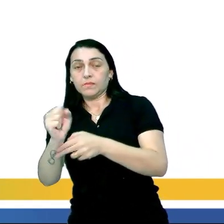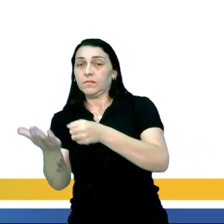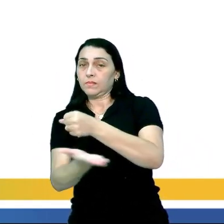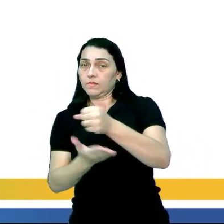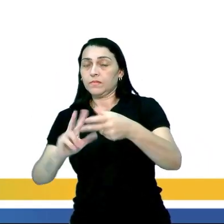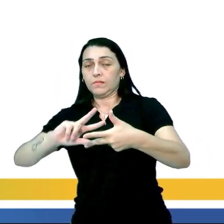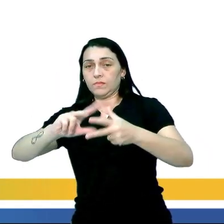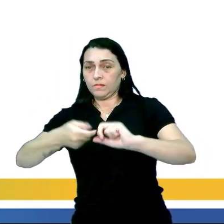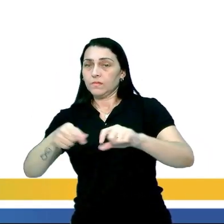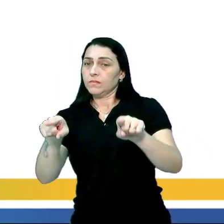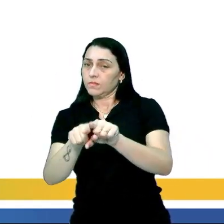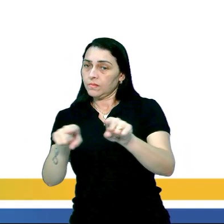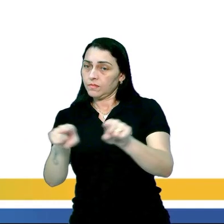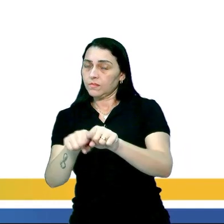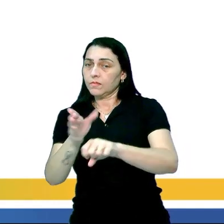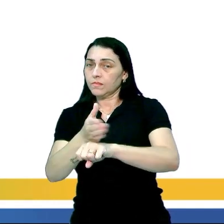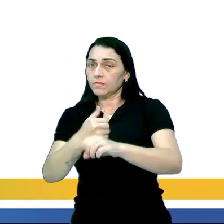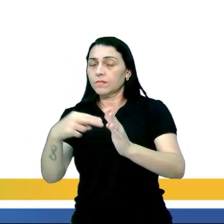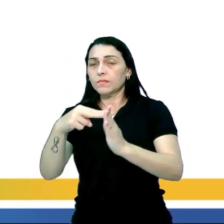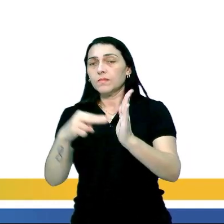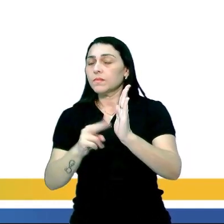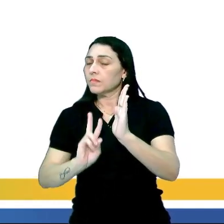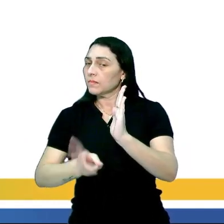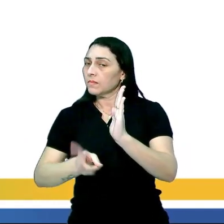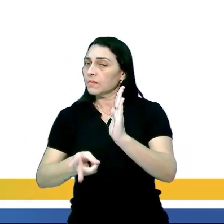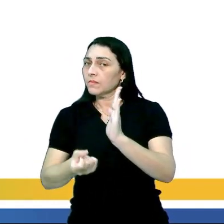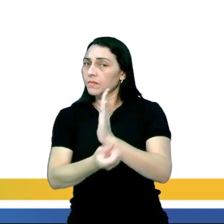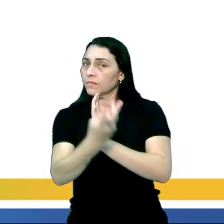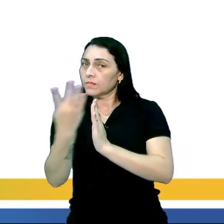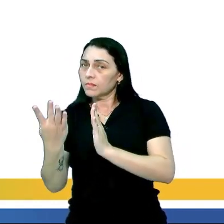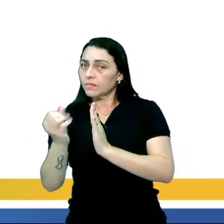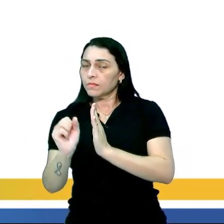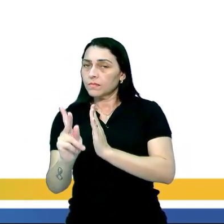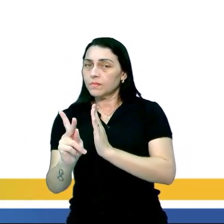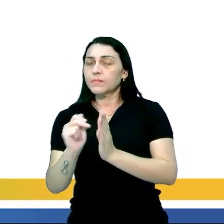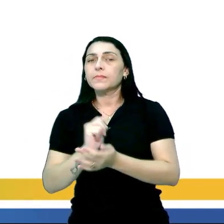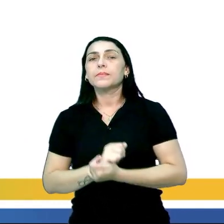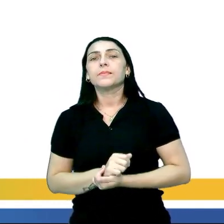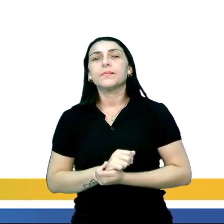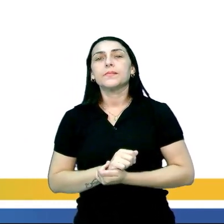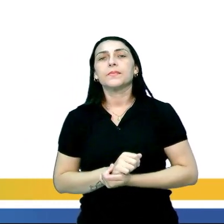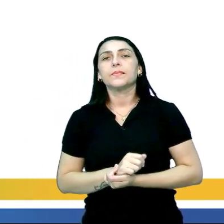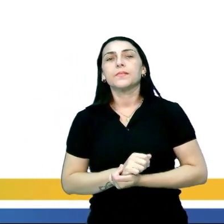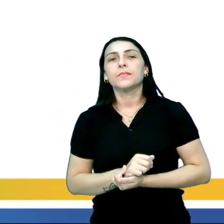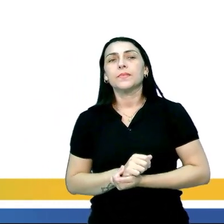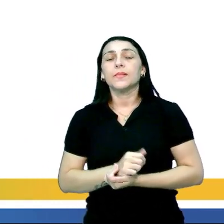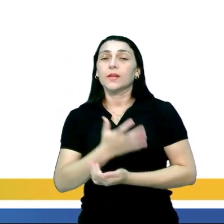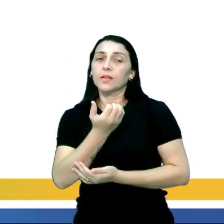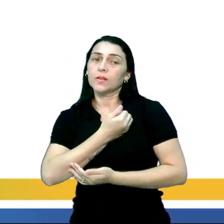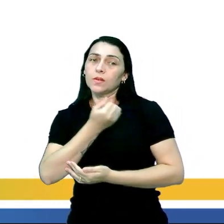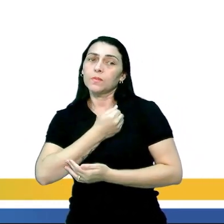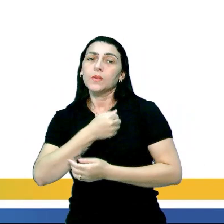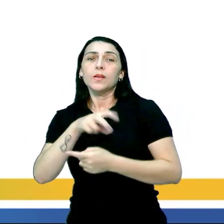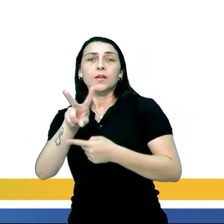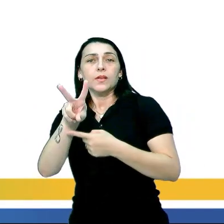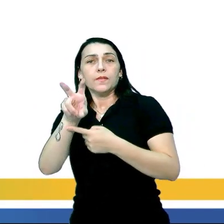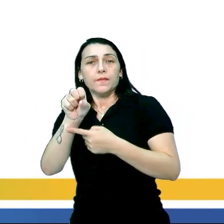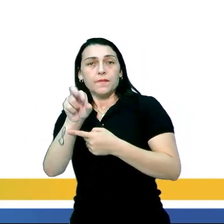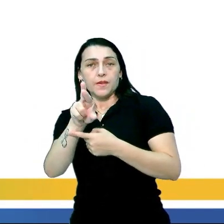base hexagonal também, vai ter a mesma quantidade, ok? Então, número de